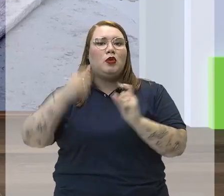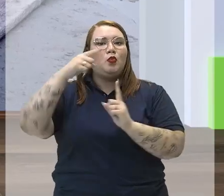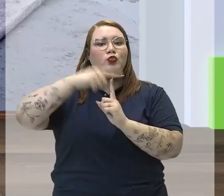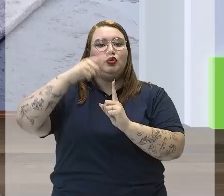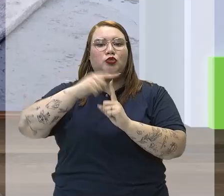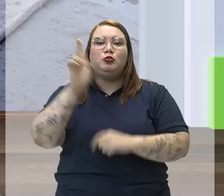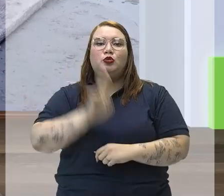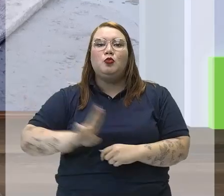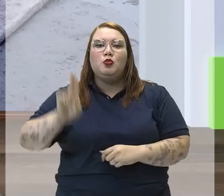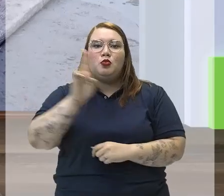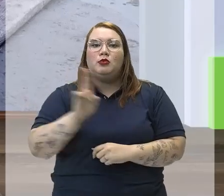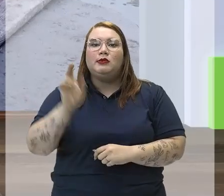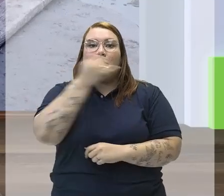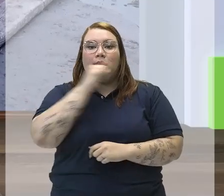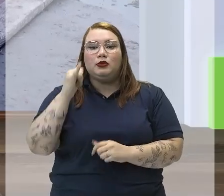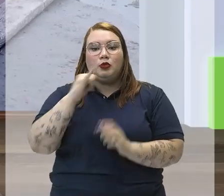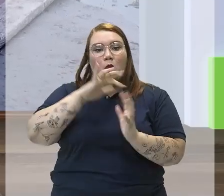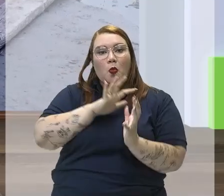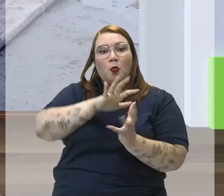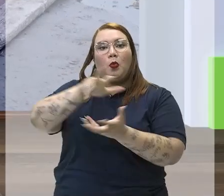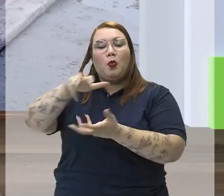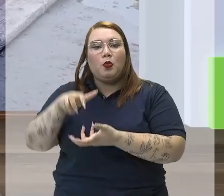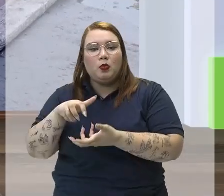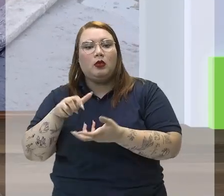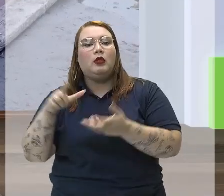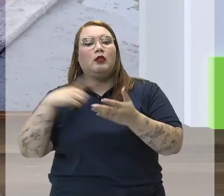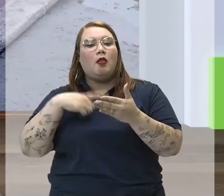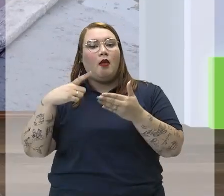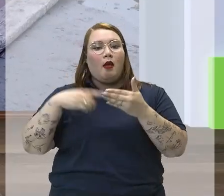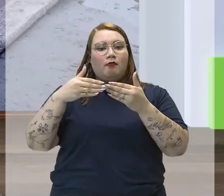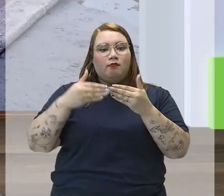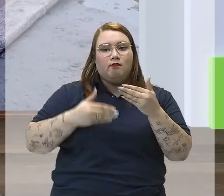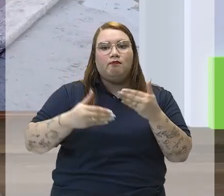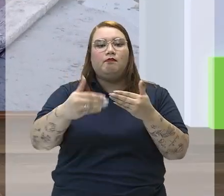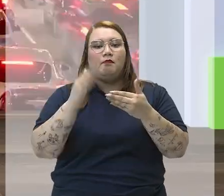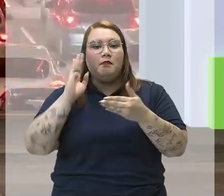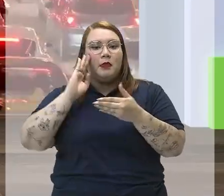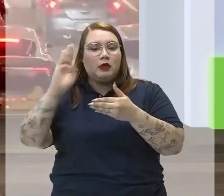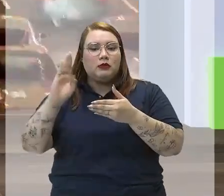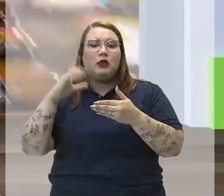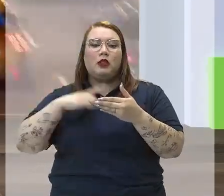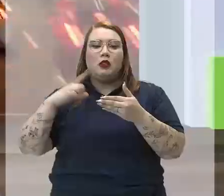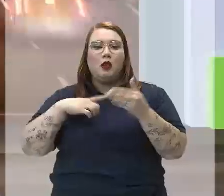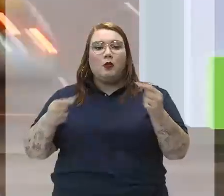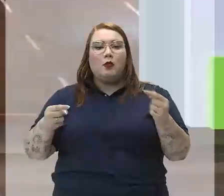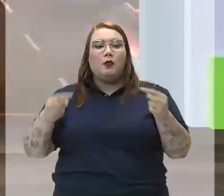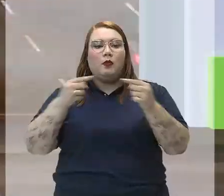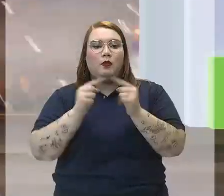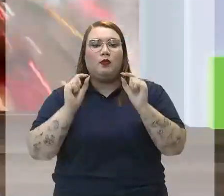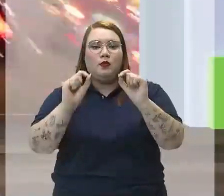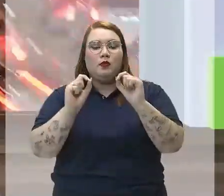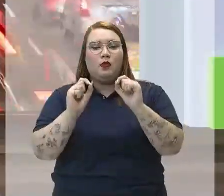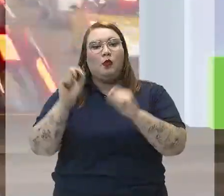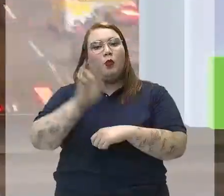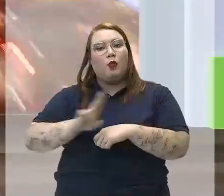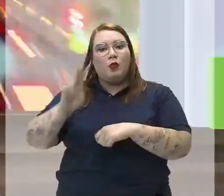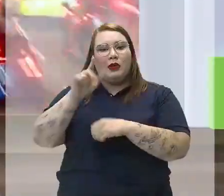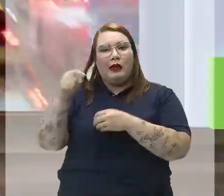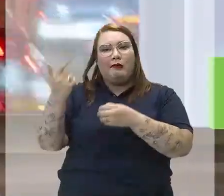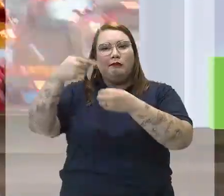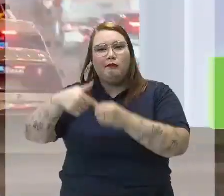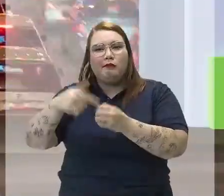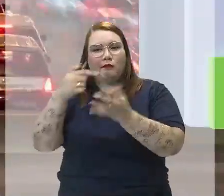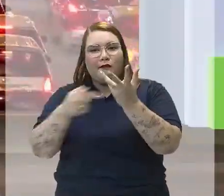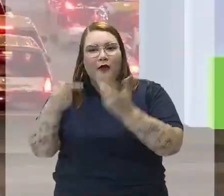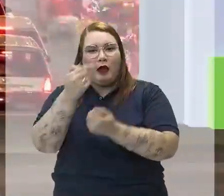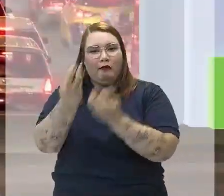matriz energética mundial, que ainda é predominantemente composta por combustíveis fósseis. Para vocês terem